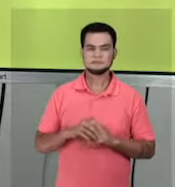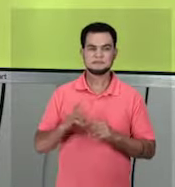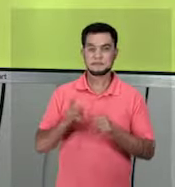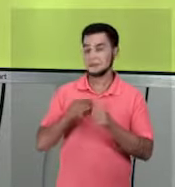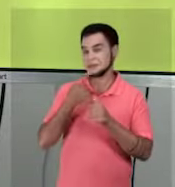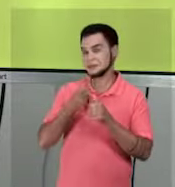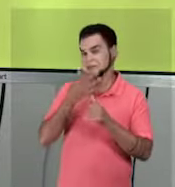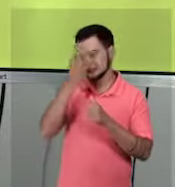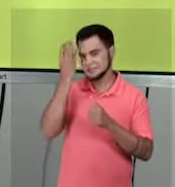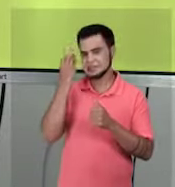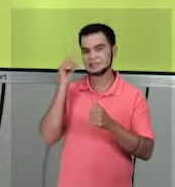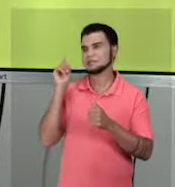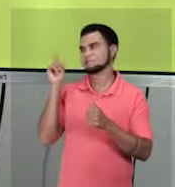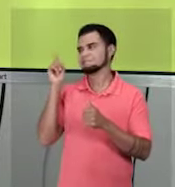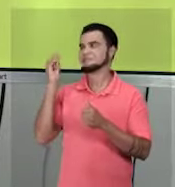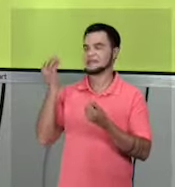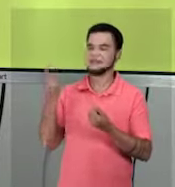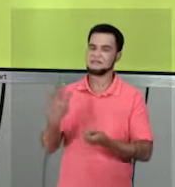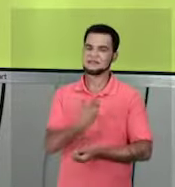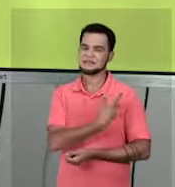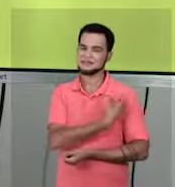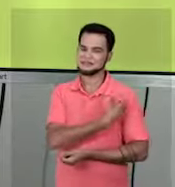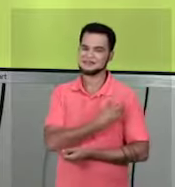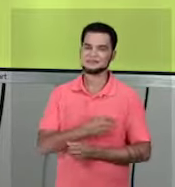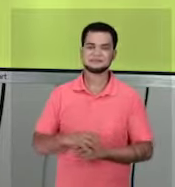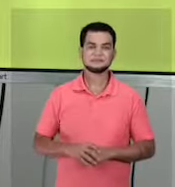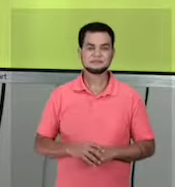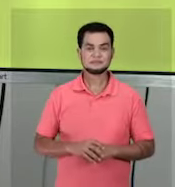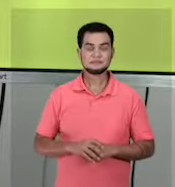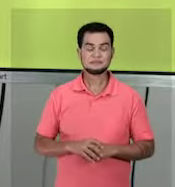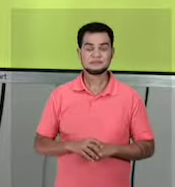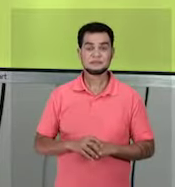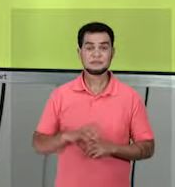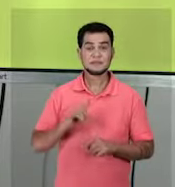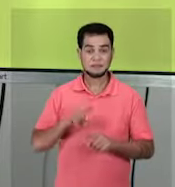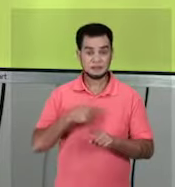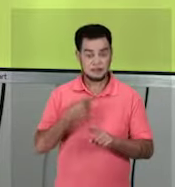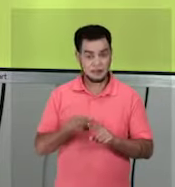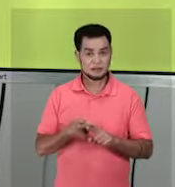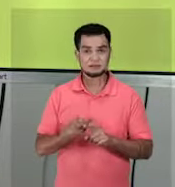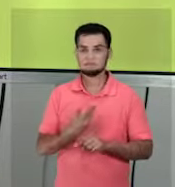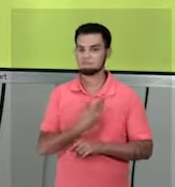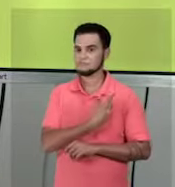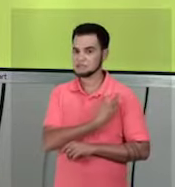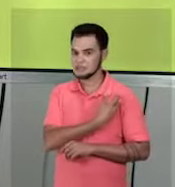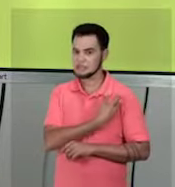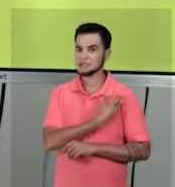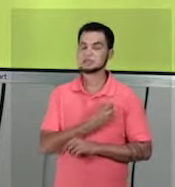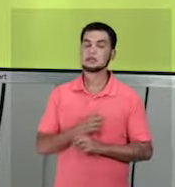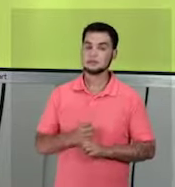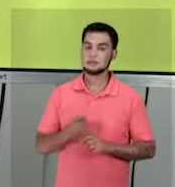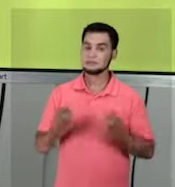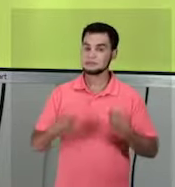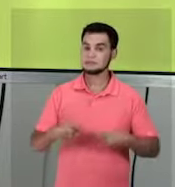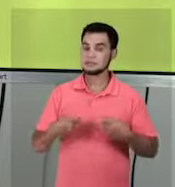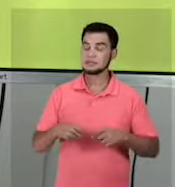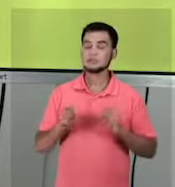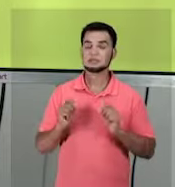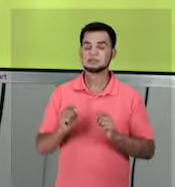aqui, mas seria a vacinação. Mas, além da vacinação, você pode estar ou não vacinado, você precisa